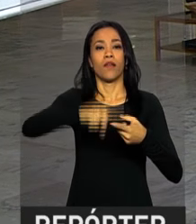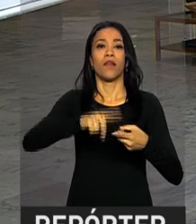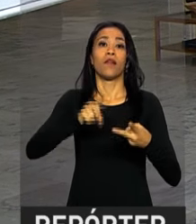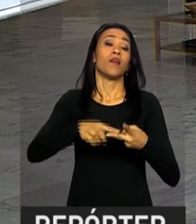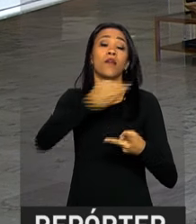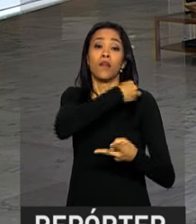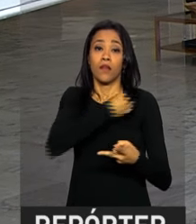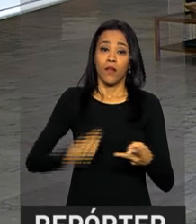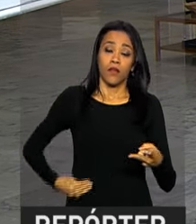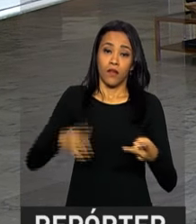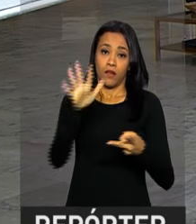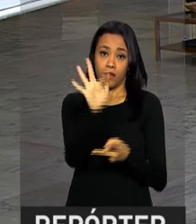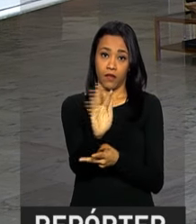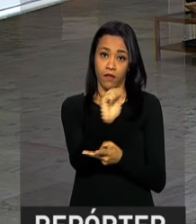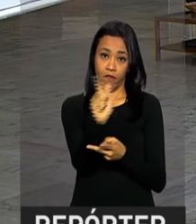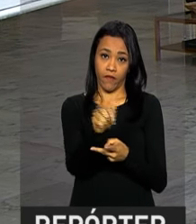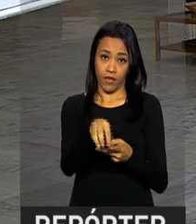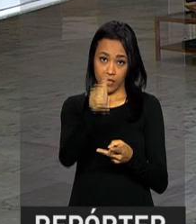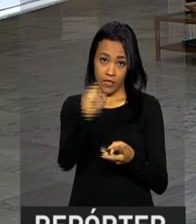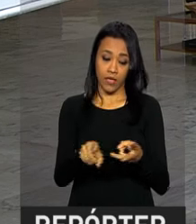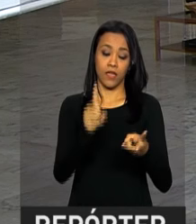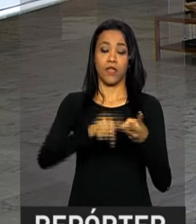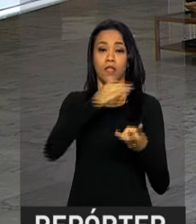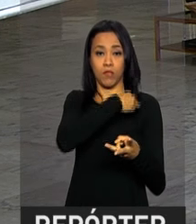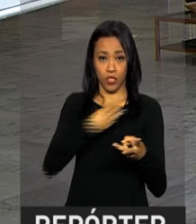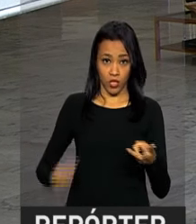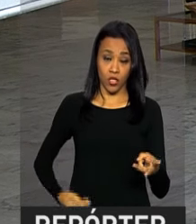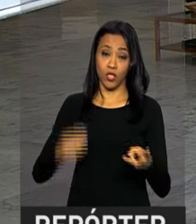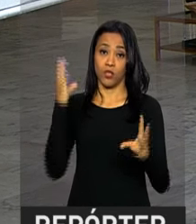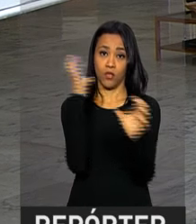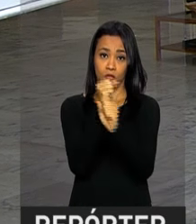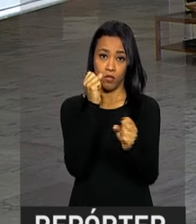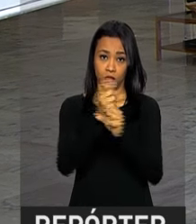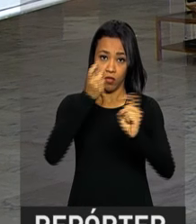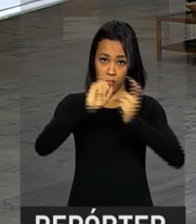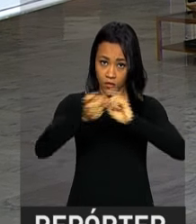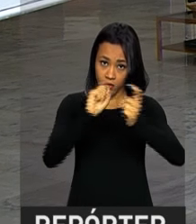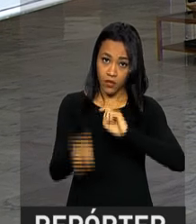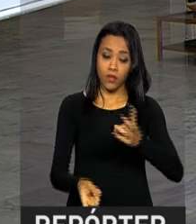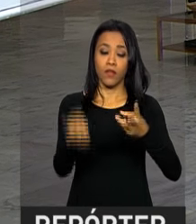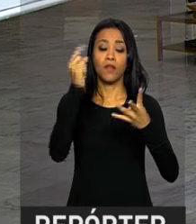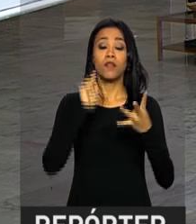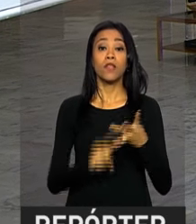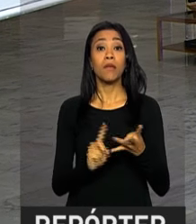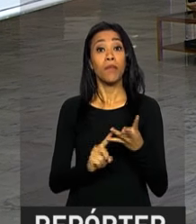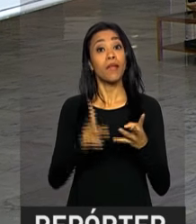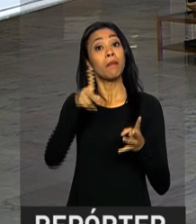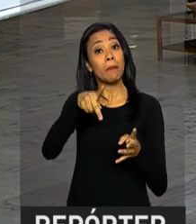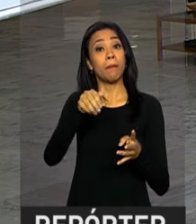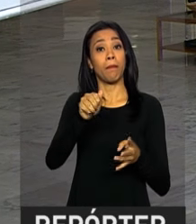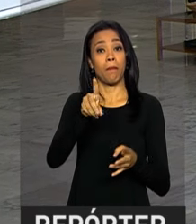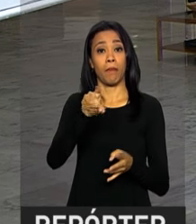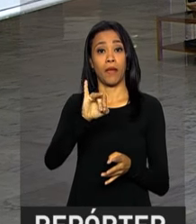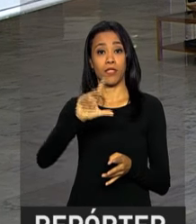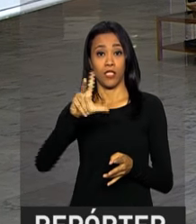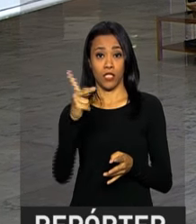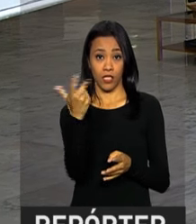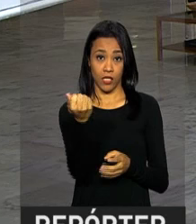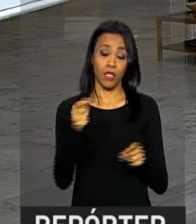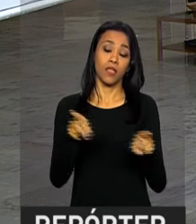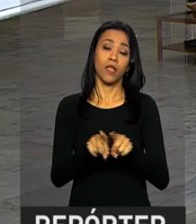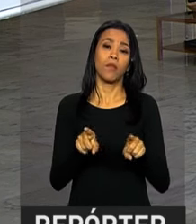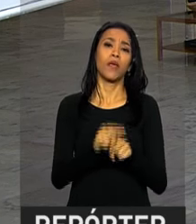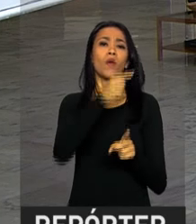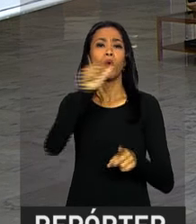Fazenda, Henrique Meirelles, do Planejamento, Diogo Oliveira, e da Casa Civil da Presidência, Eliseu Padilha, também os ministros das